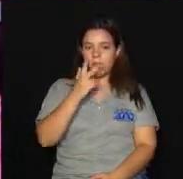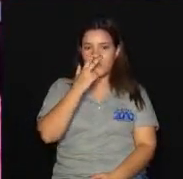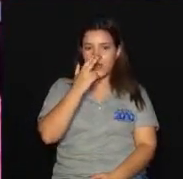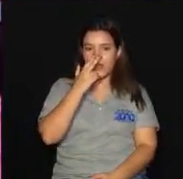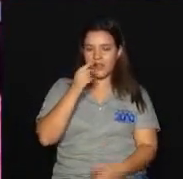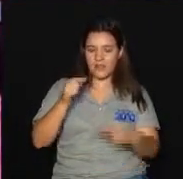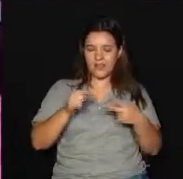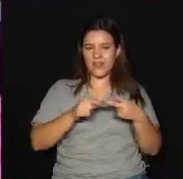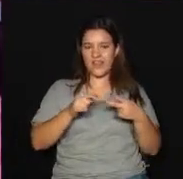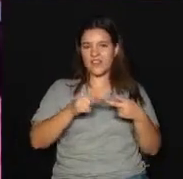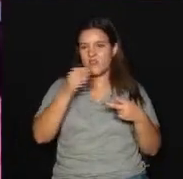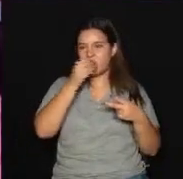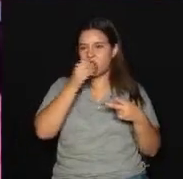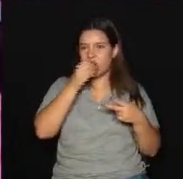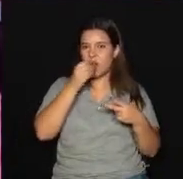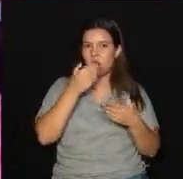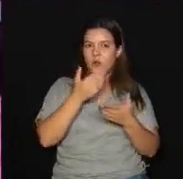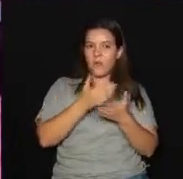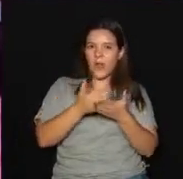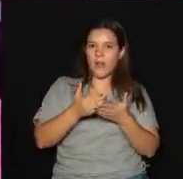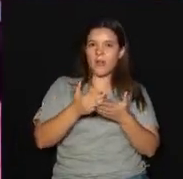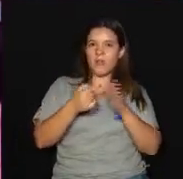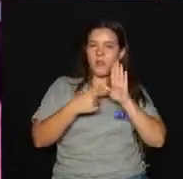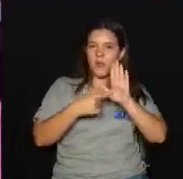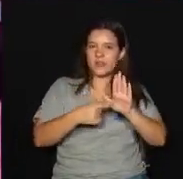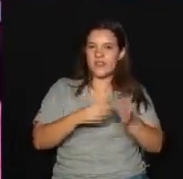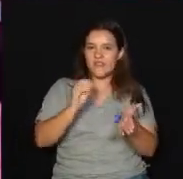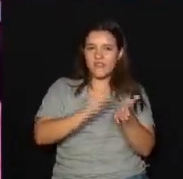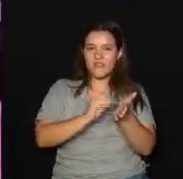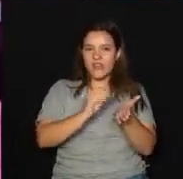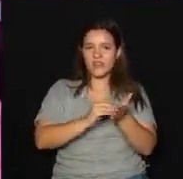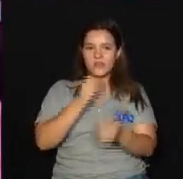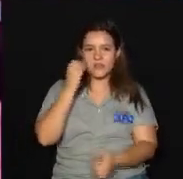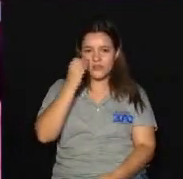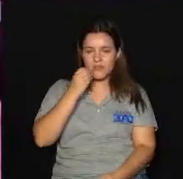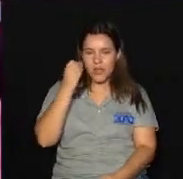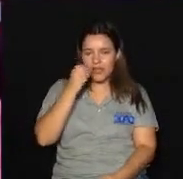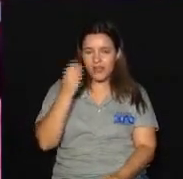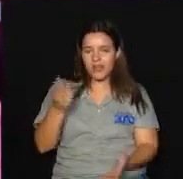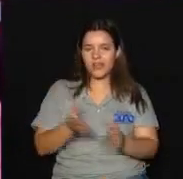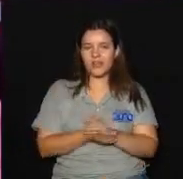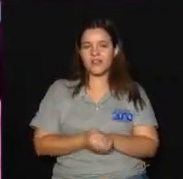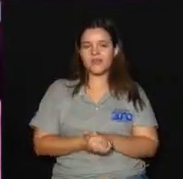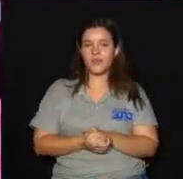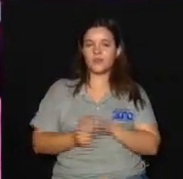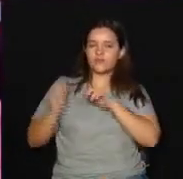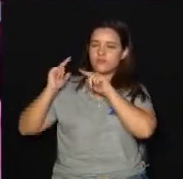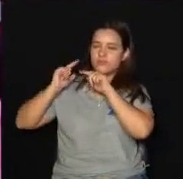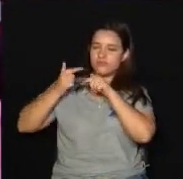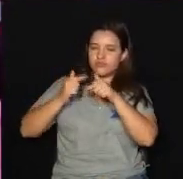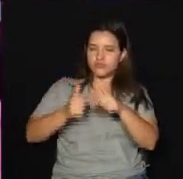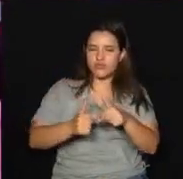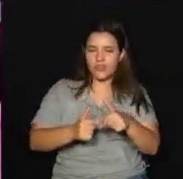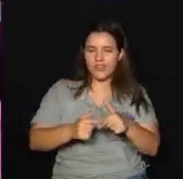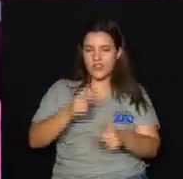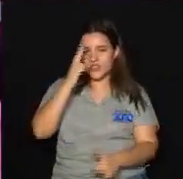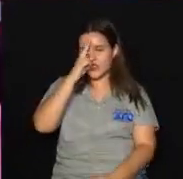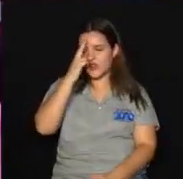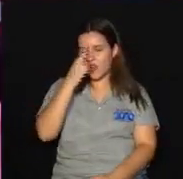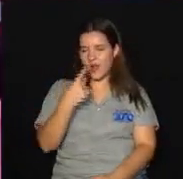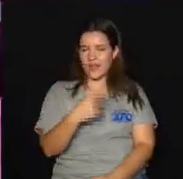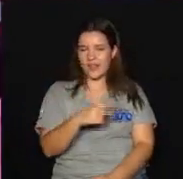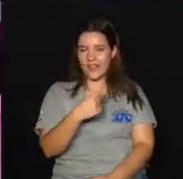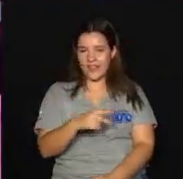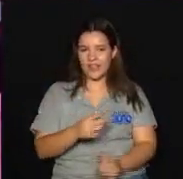as fragilidades, falta de experiência, o trajeto político, a trajetória política